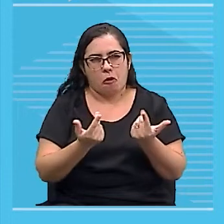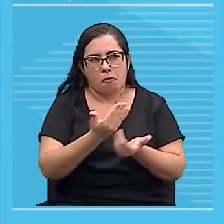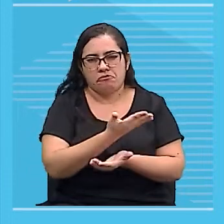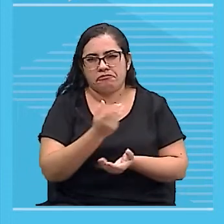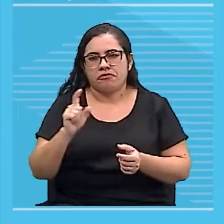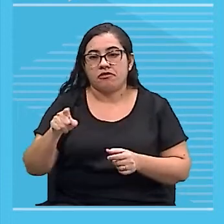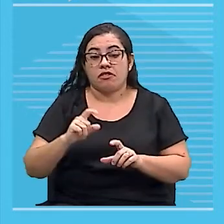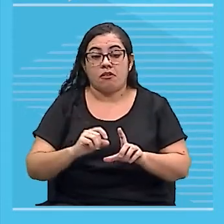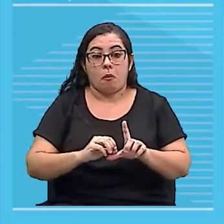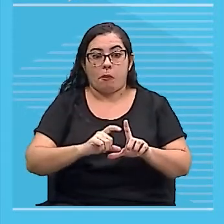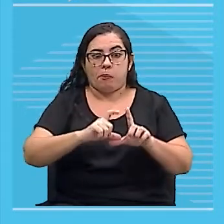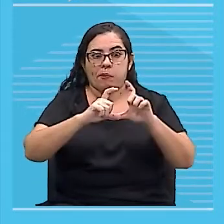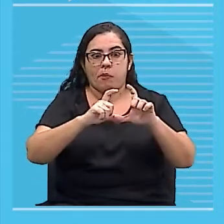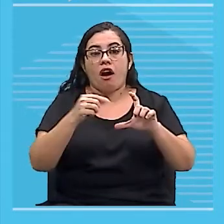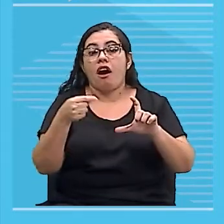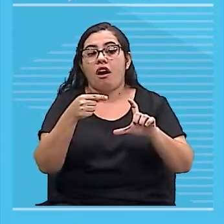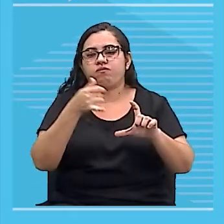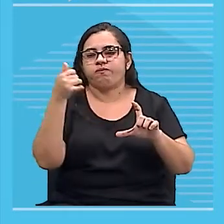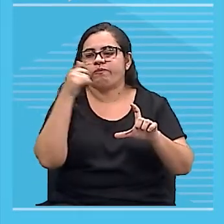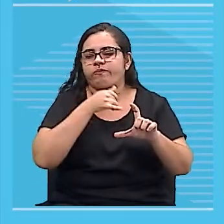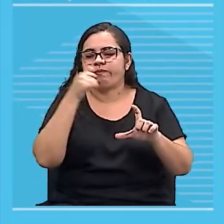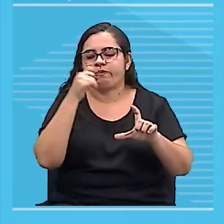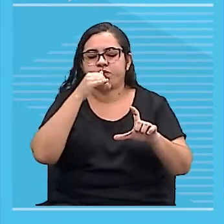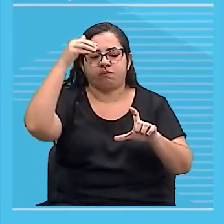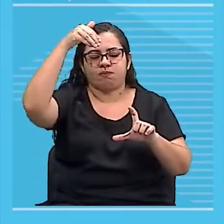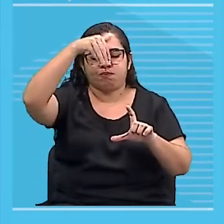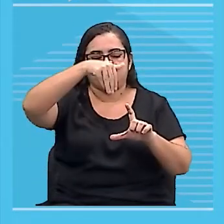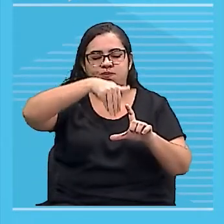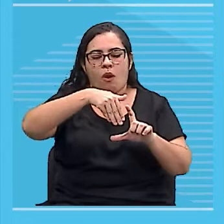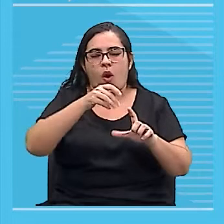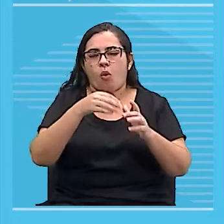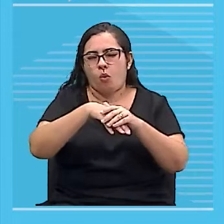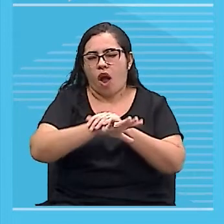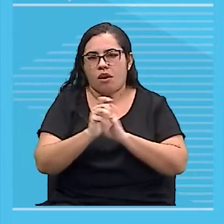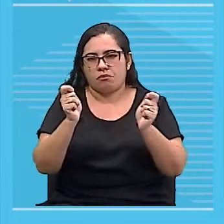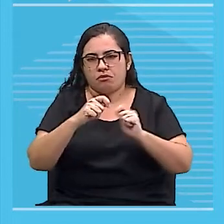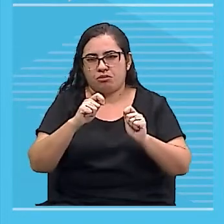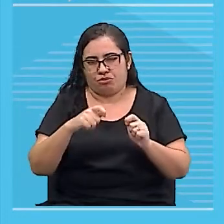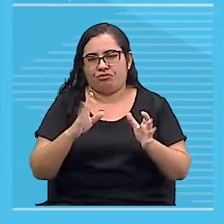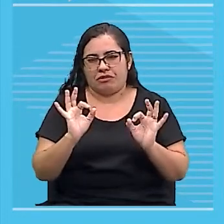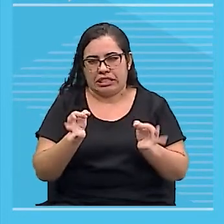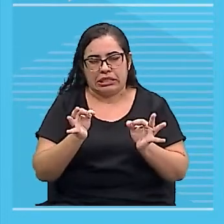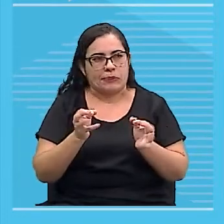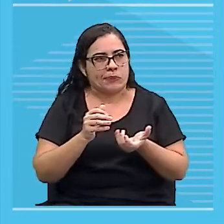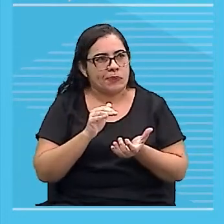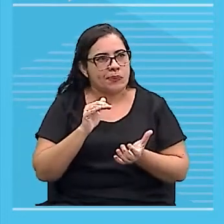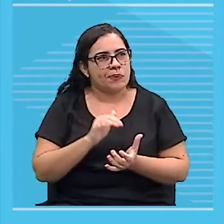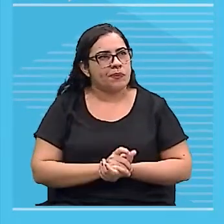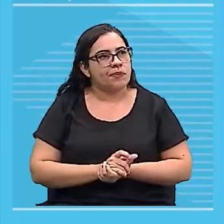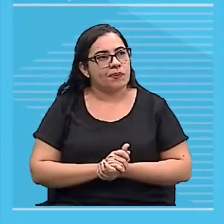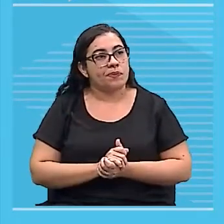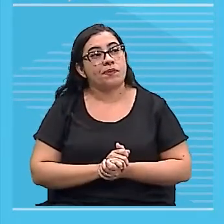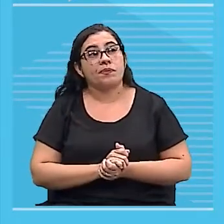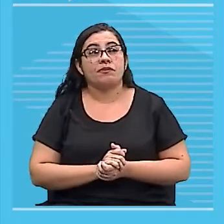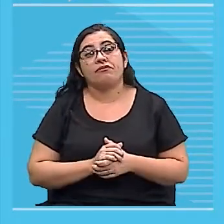maior for o meu capacitor, mais carga eu consigo guardar. Beleza?